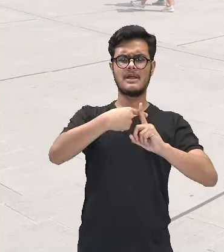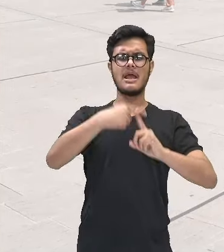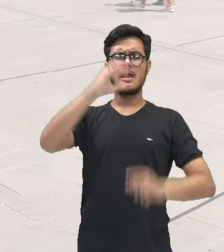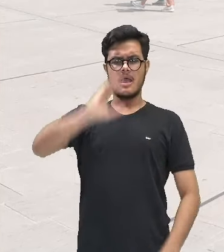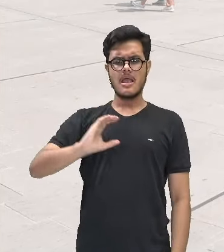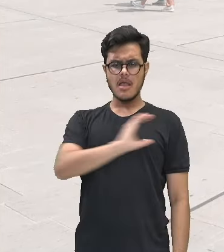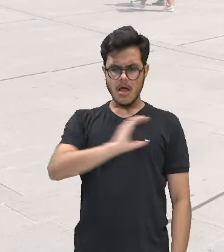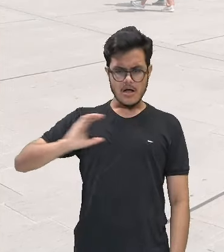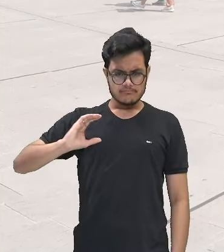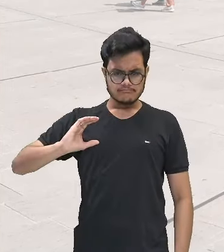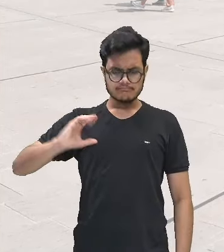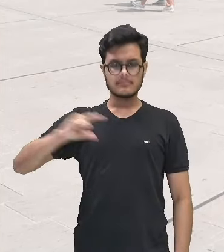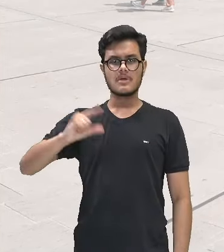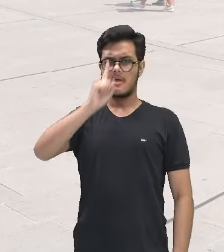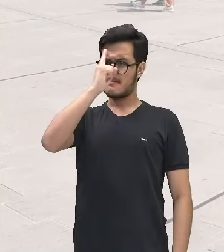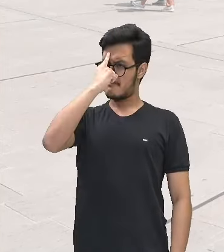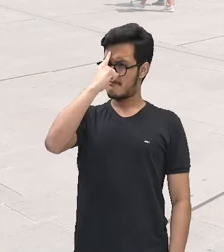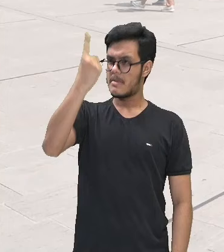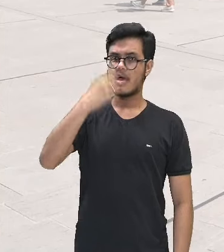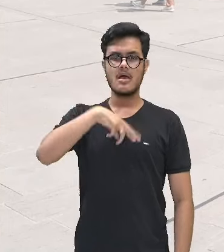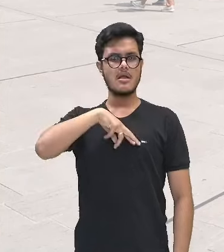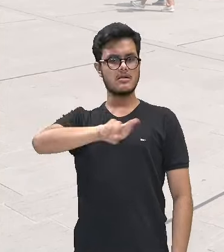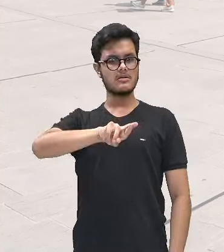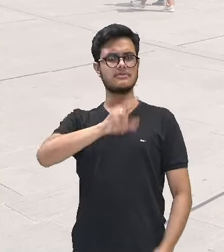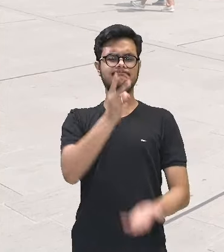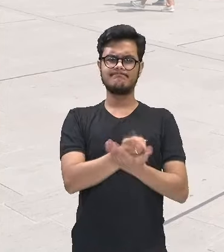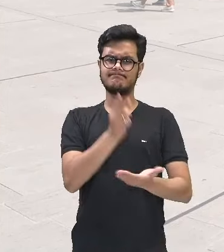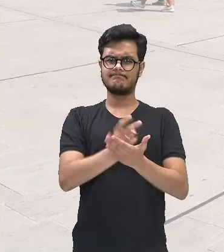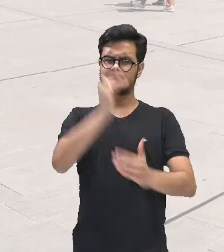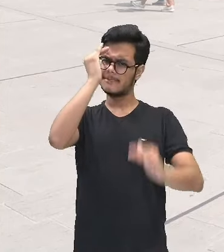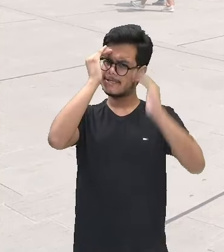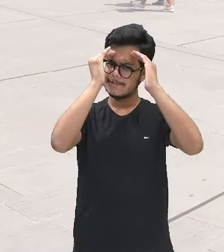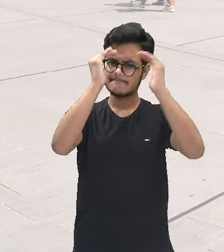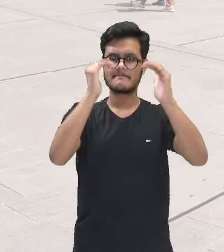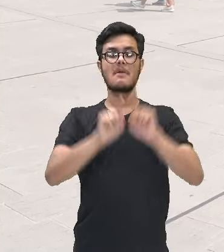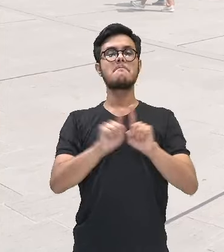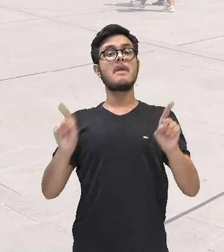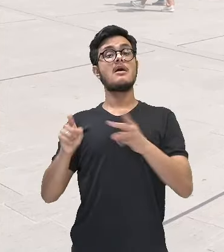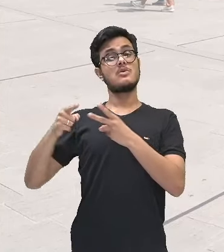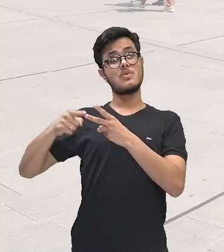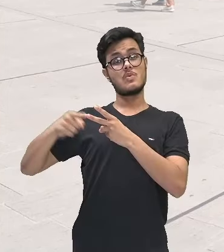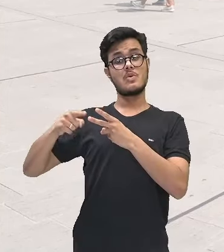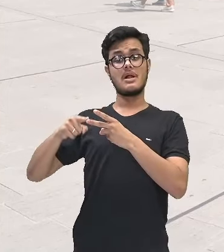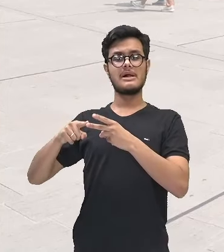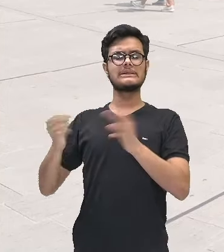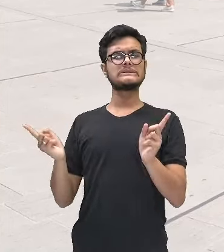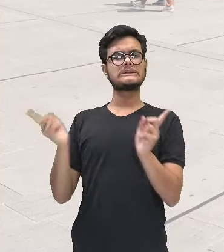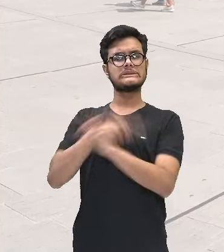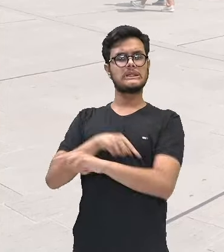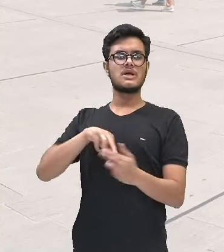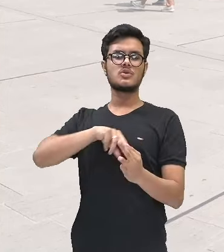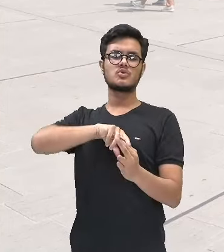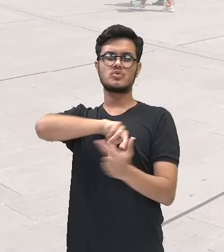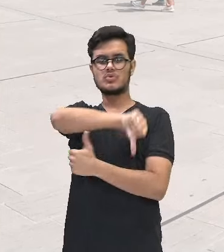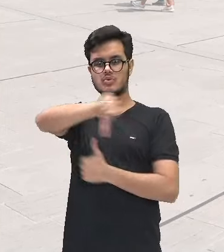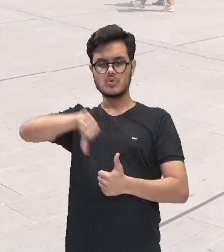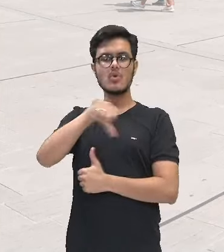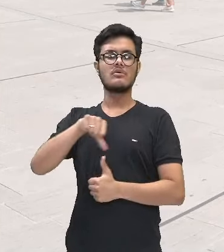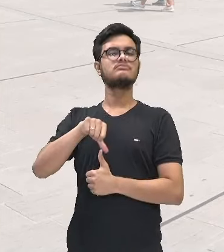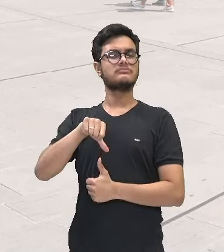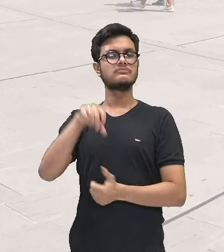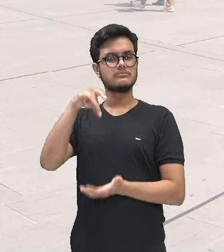vai ter um pensamento mais religioso. Já o pensamento renascentista, ele vai contrapor esse